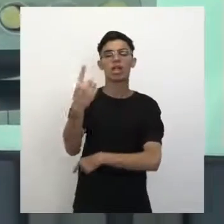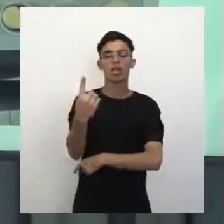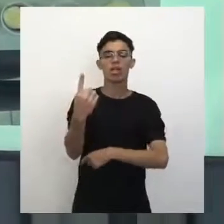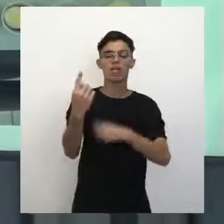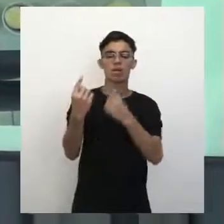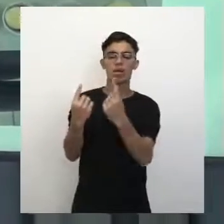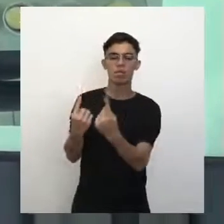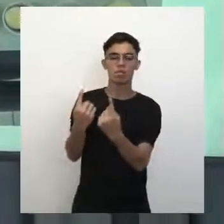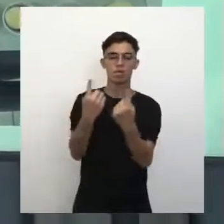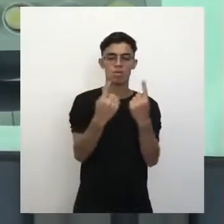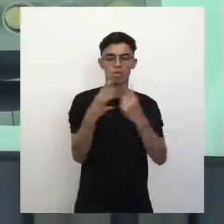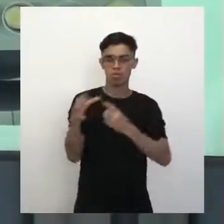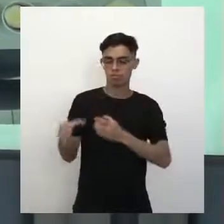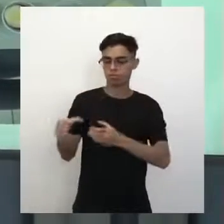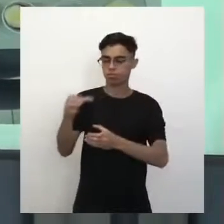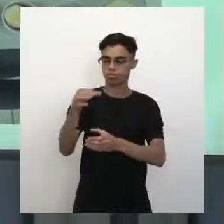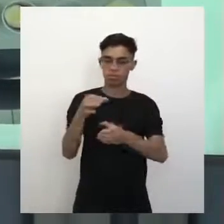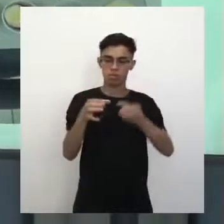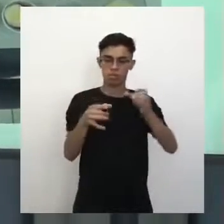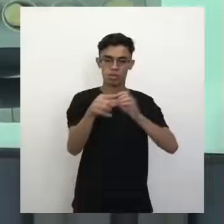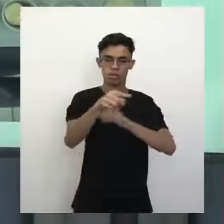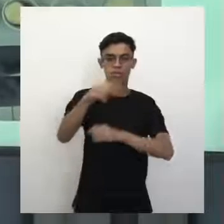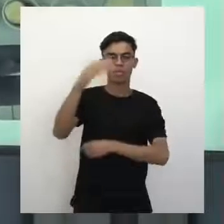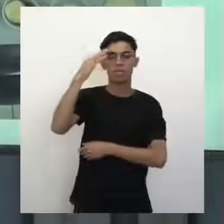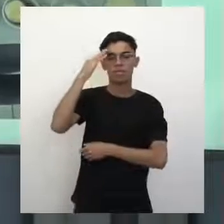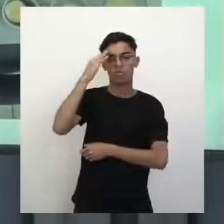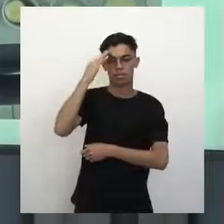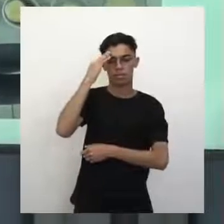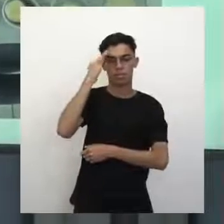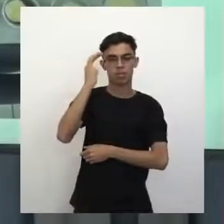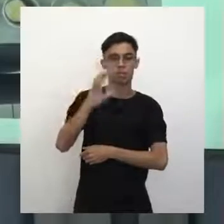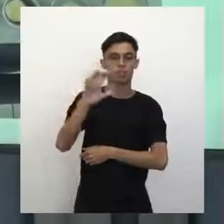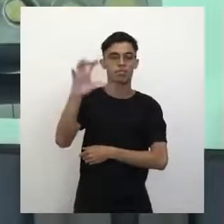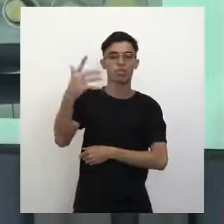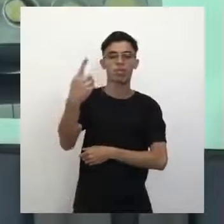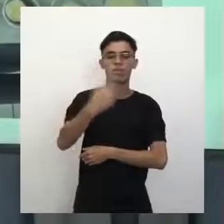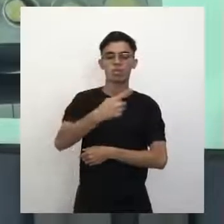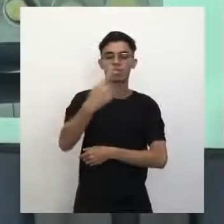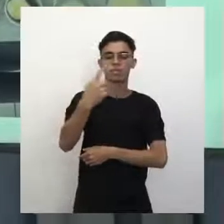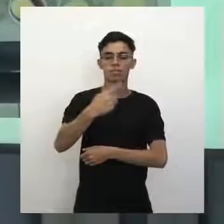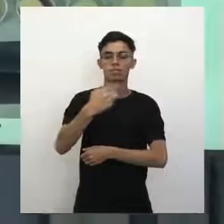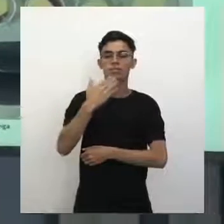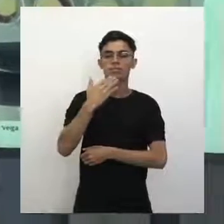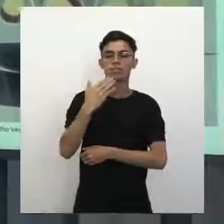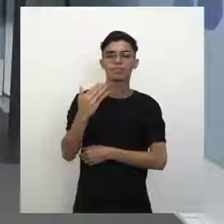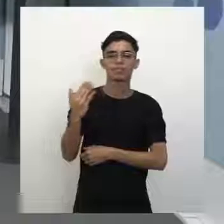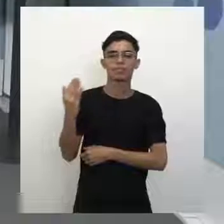para vocês terem uma ideia do que aconteceu, tá bom? Ó, essa primeira aqui